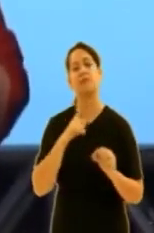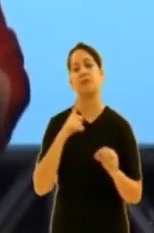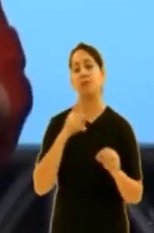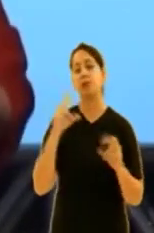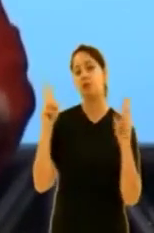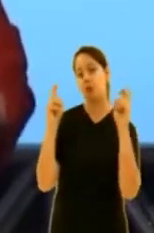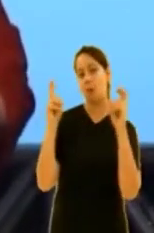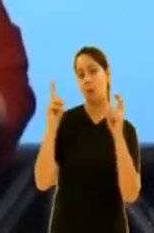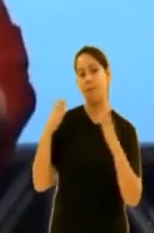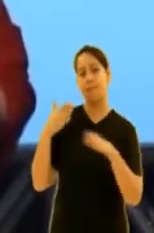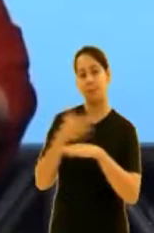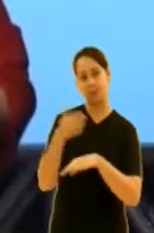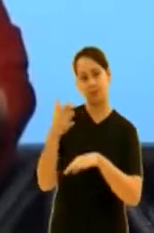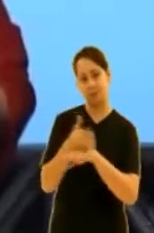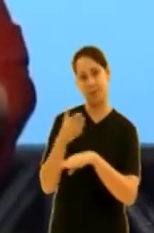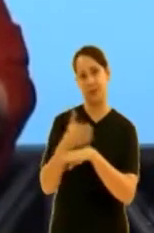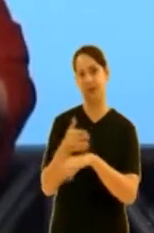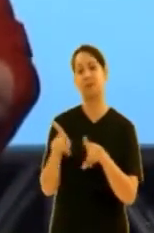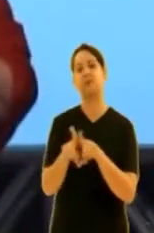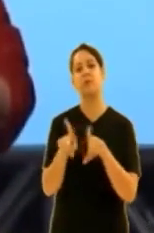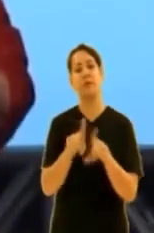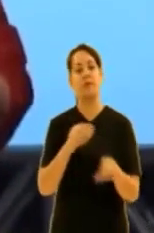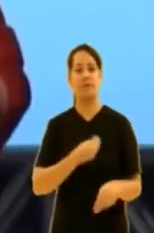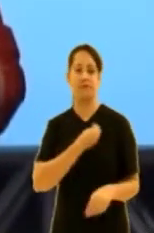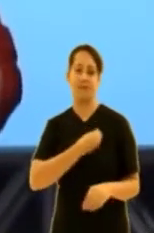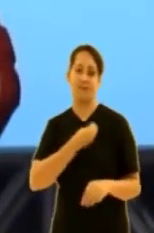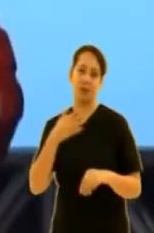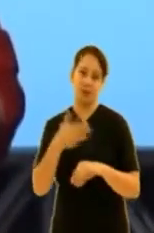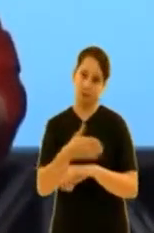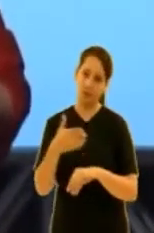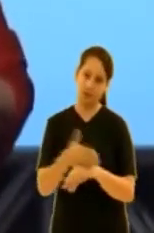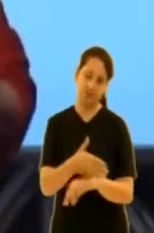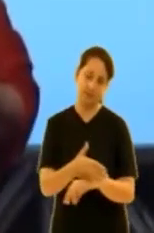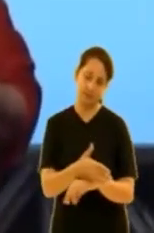e a frequência dos participantes. Então, não é só uma